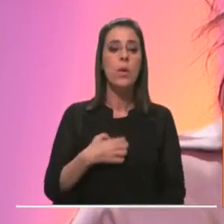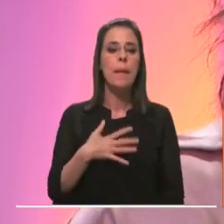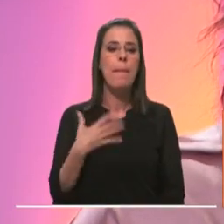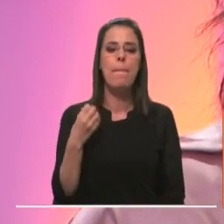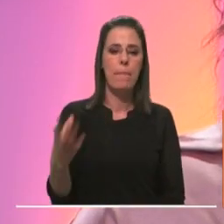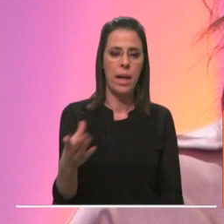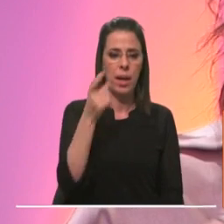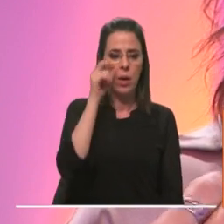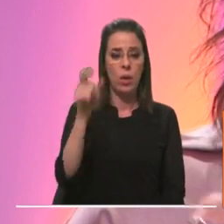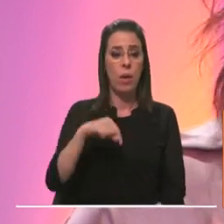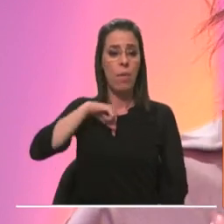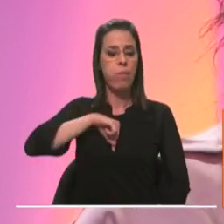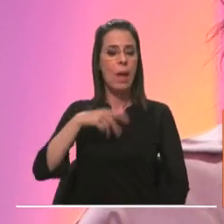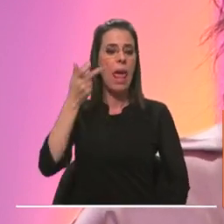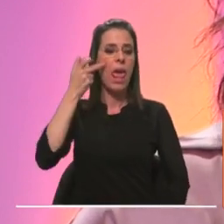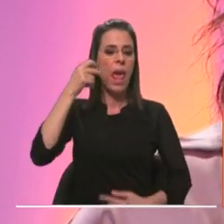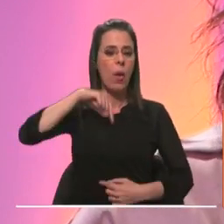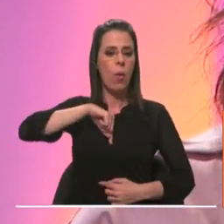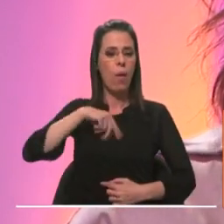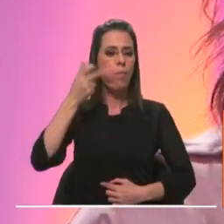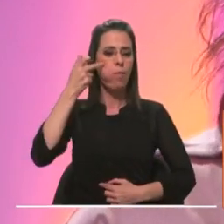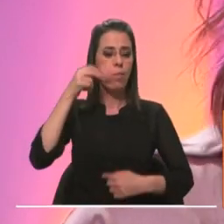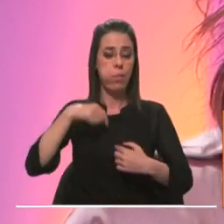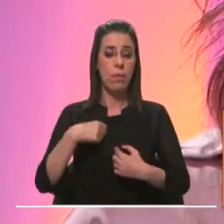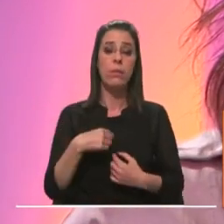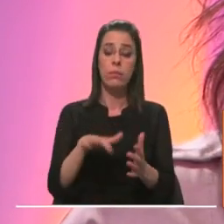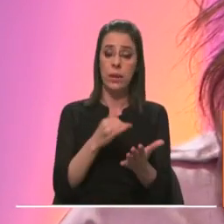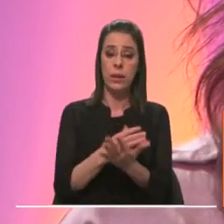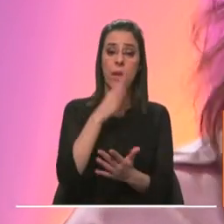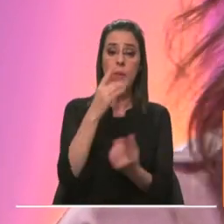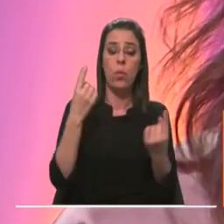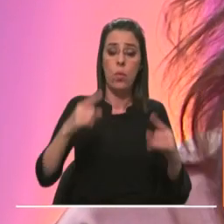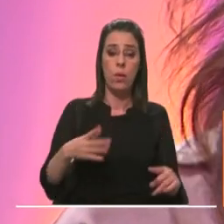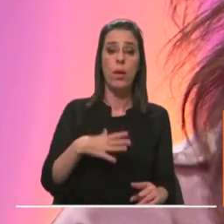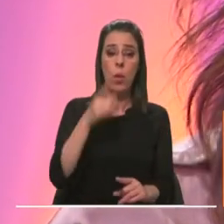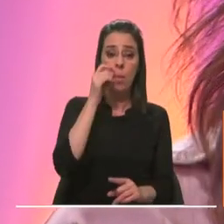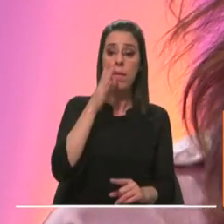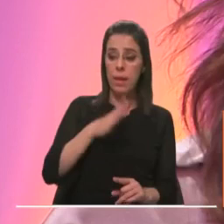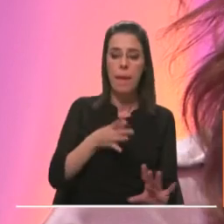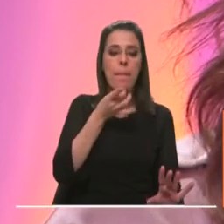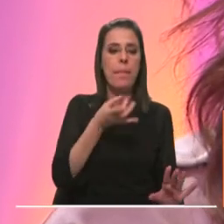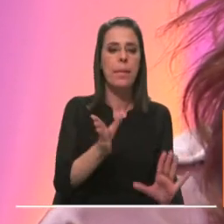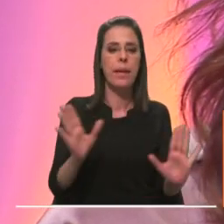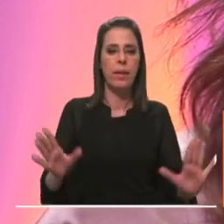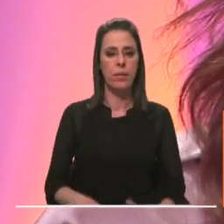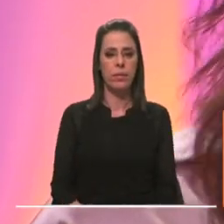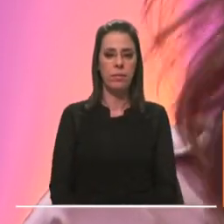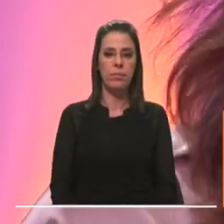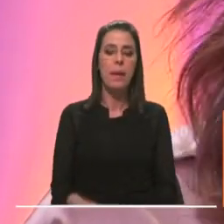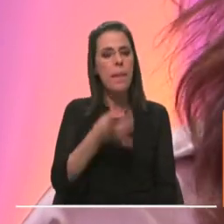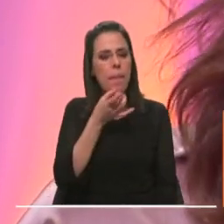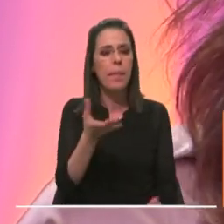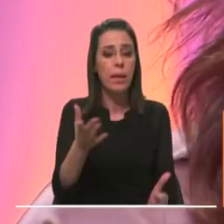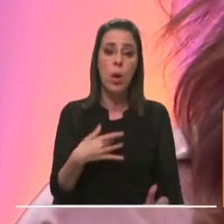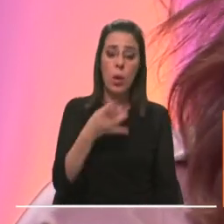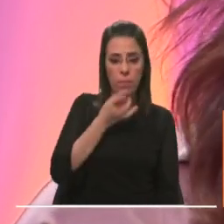pena deste homem, do ego que ele tem. Porque eu sempre disse, a única coisa que eu queria ouvir deste homem era um perdão. Um perdão.